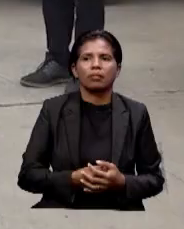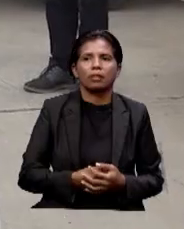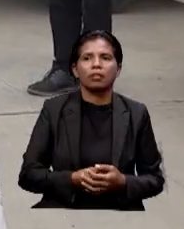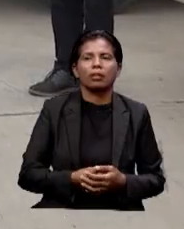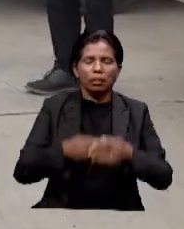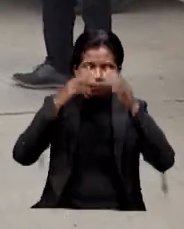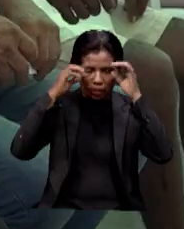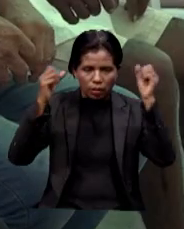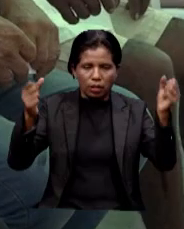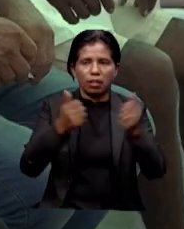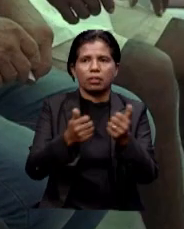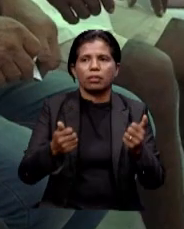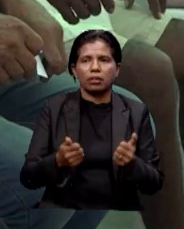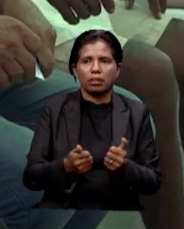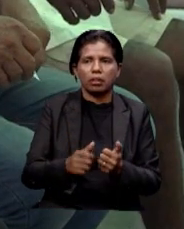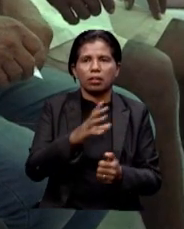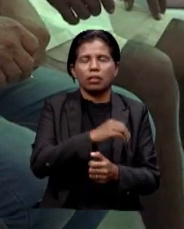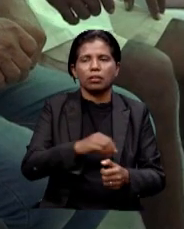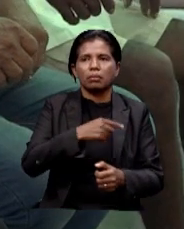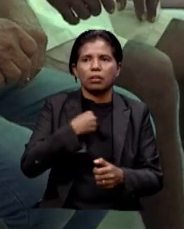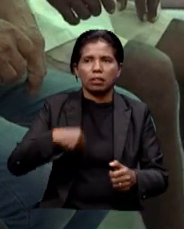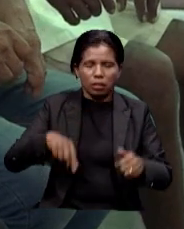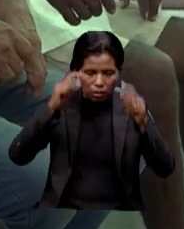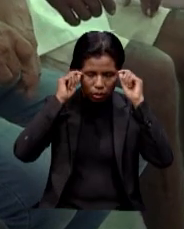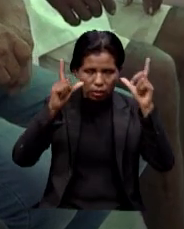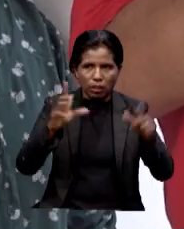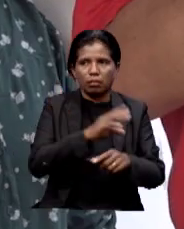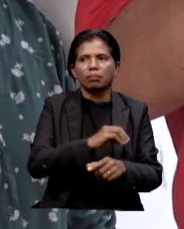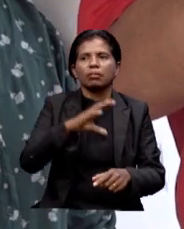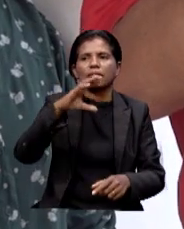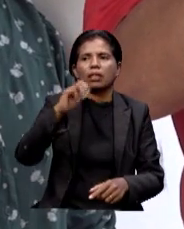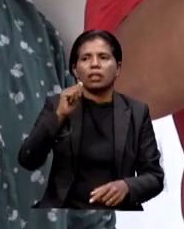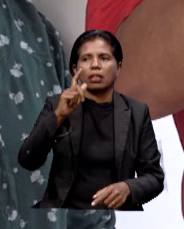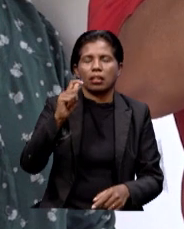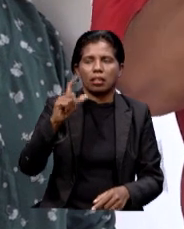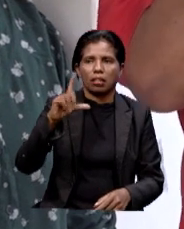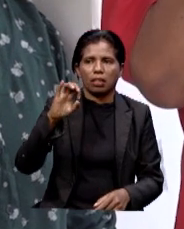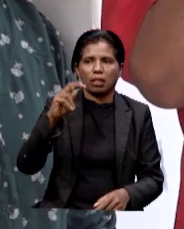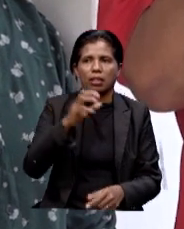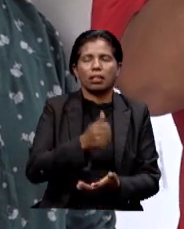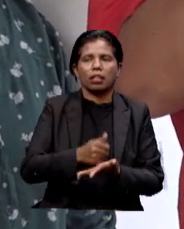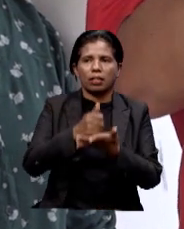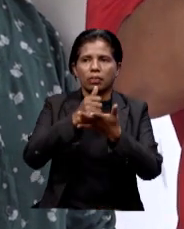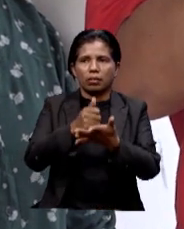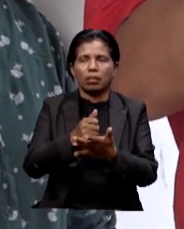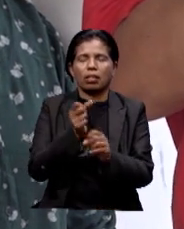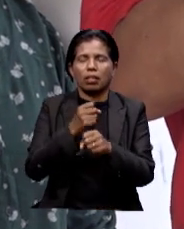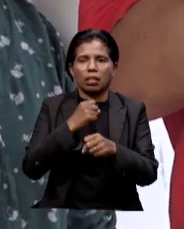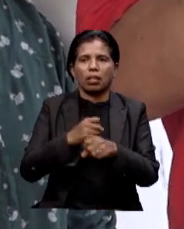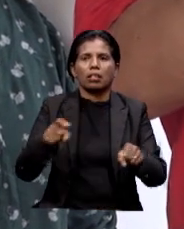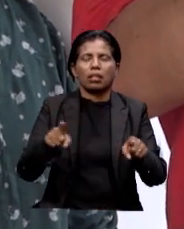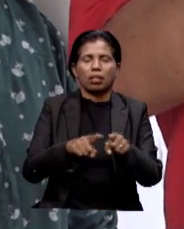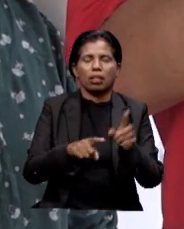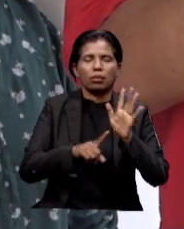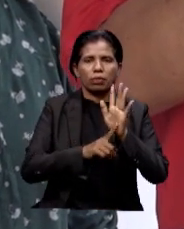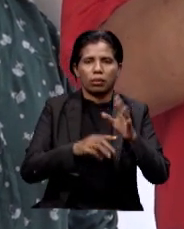Presidente da Associação Comercial da Comunidade Chinesa Timor-Oang, Kathleen Gonçalves Hateten, Ação Caridade ne, Halau, Nudar Símbolo